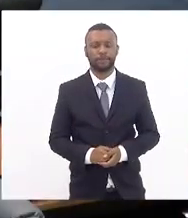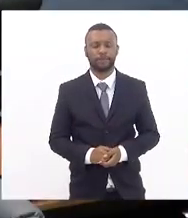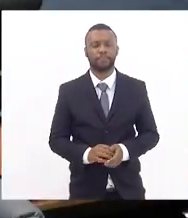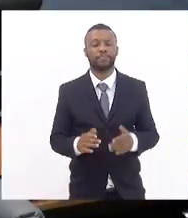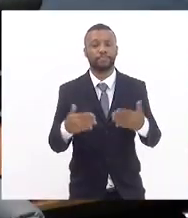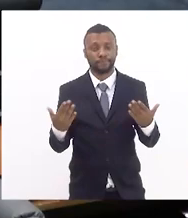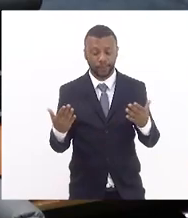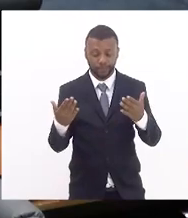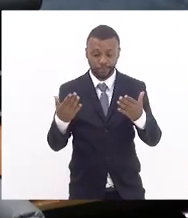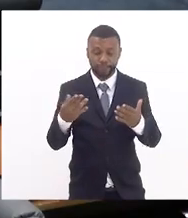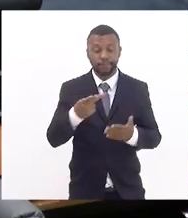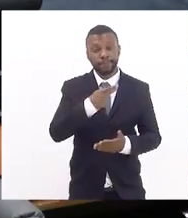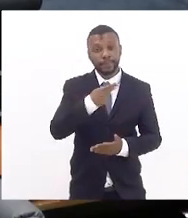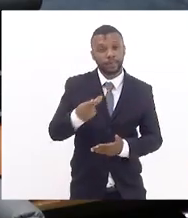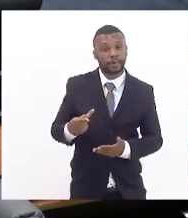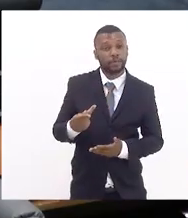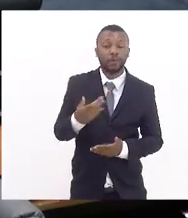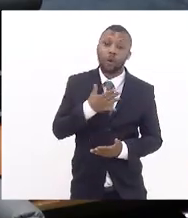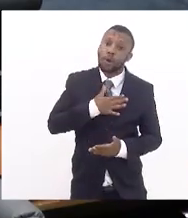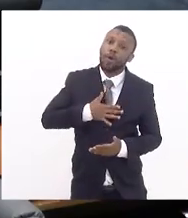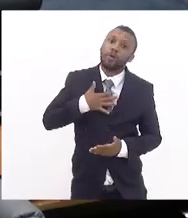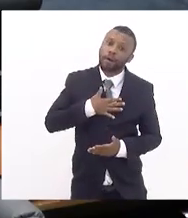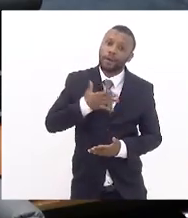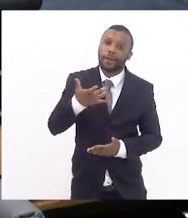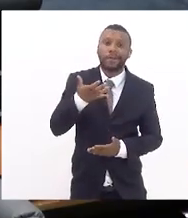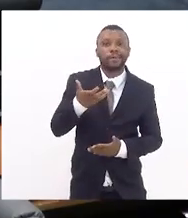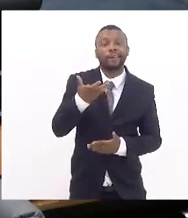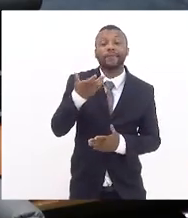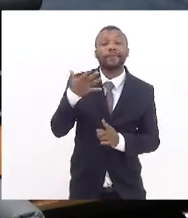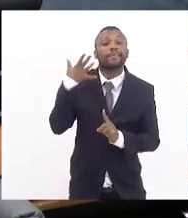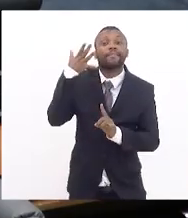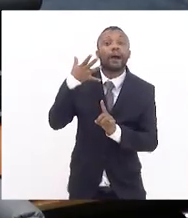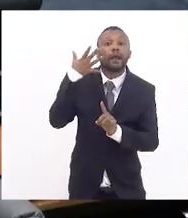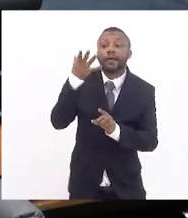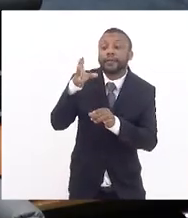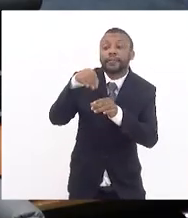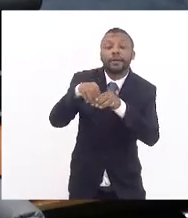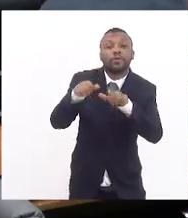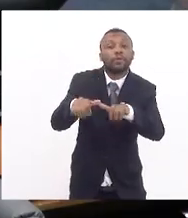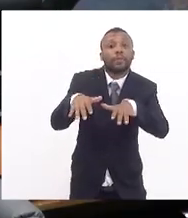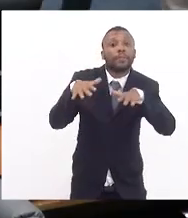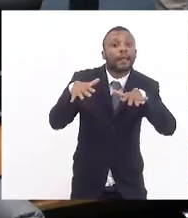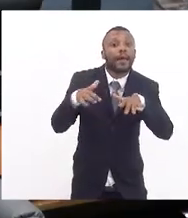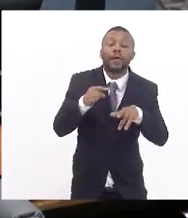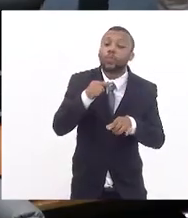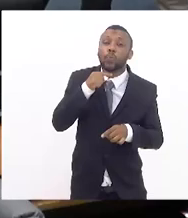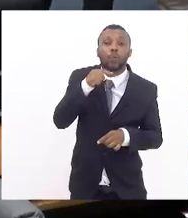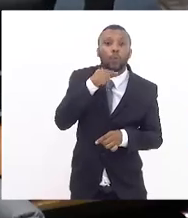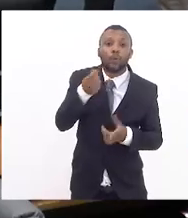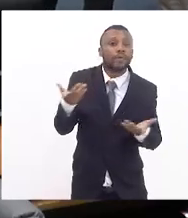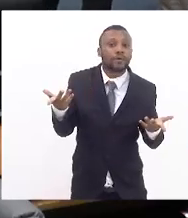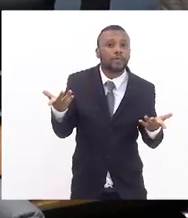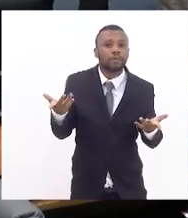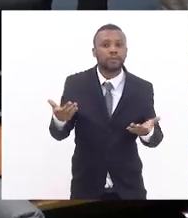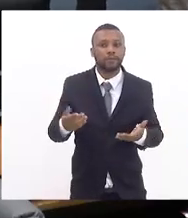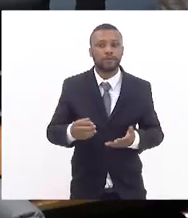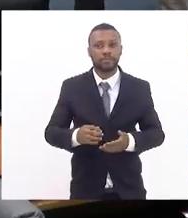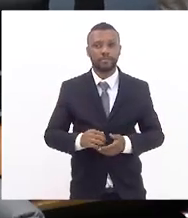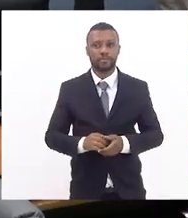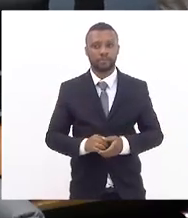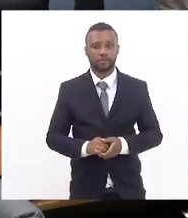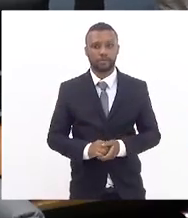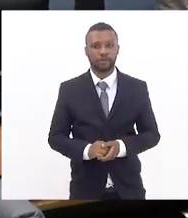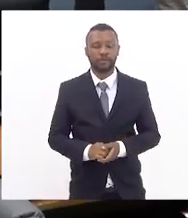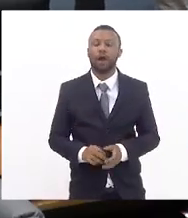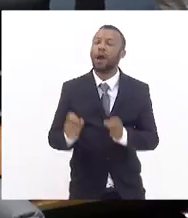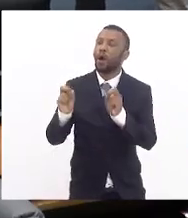Presidente, gostaria de falar aqui dentro do plenário, não estou conseguindo falar. Agora